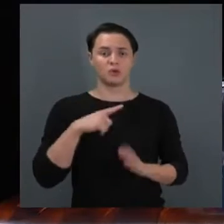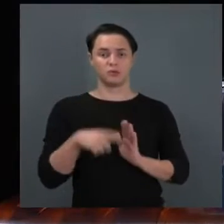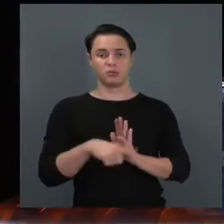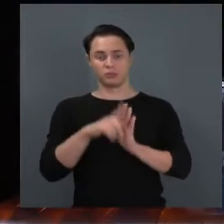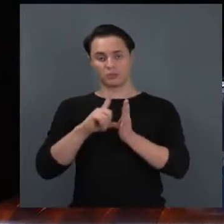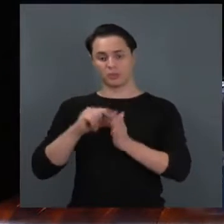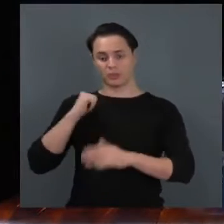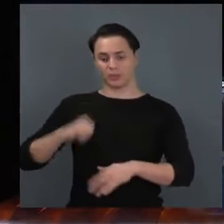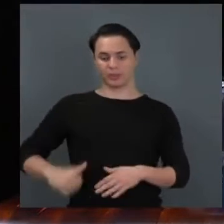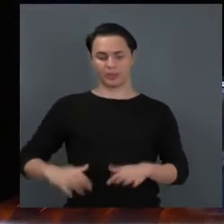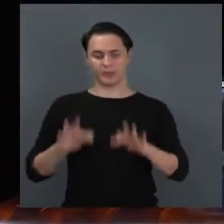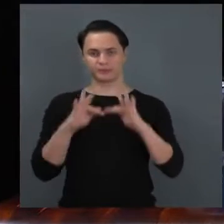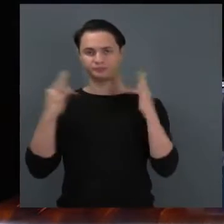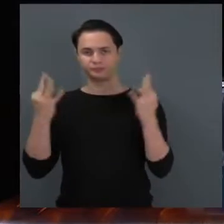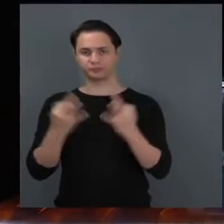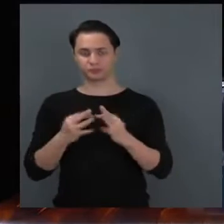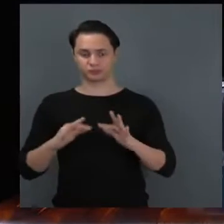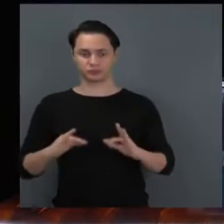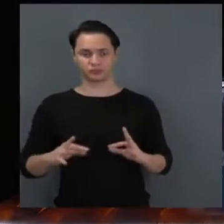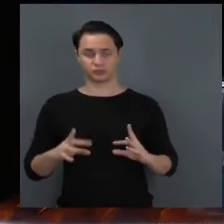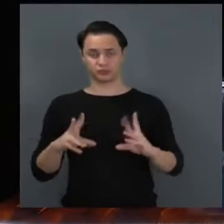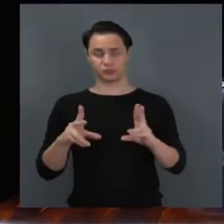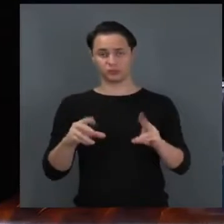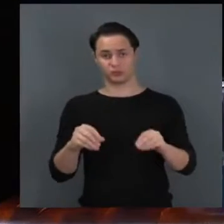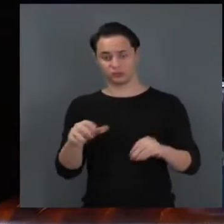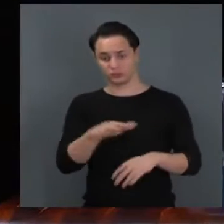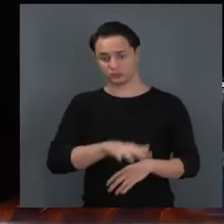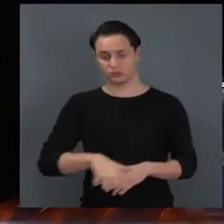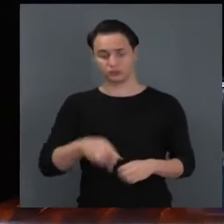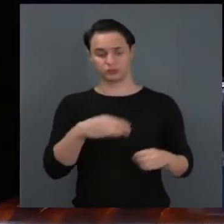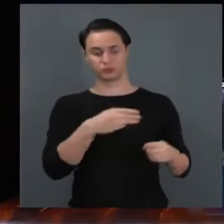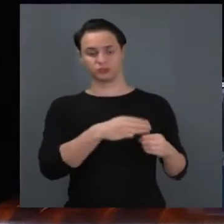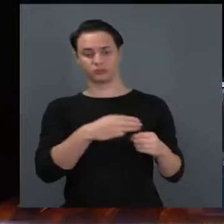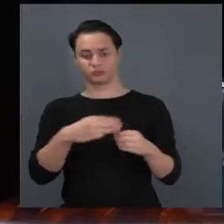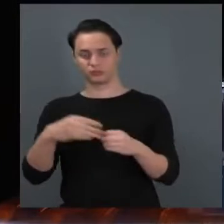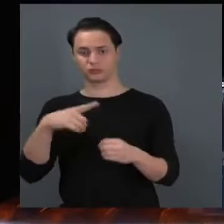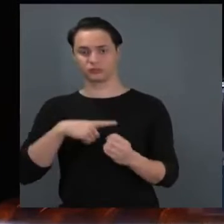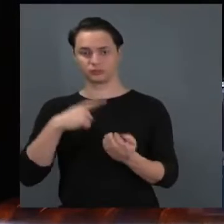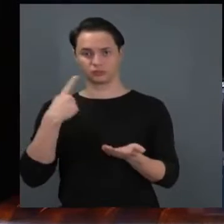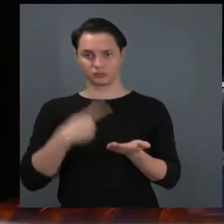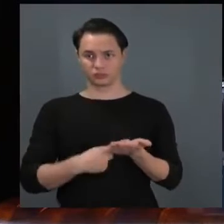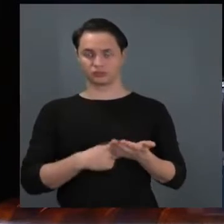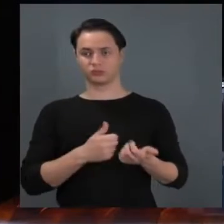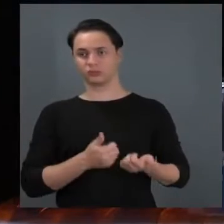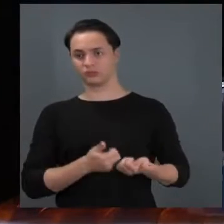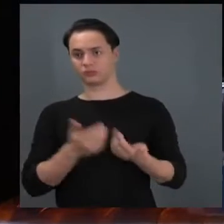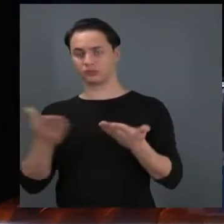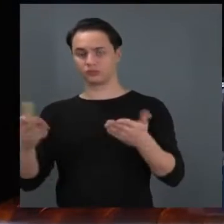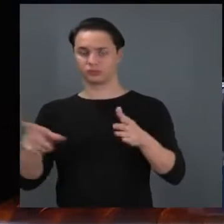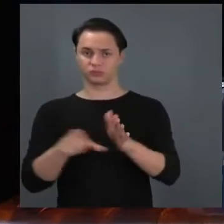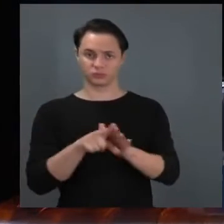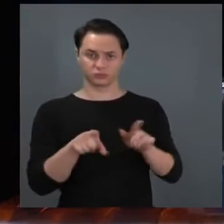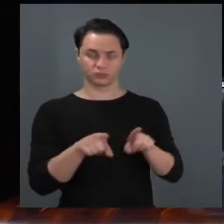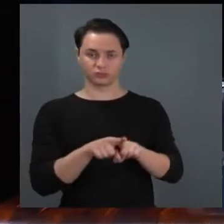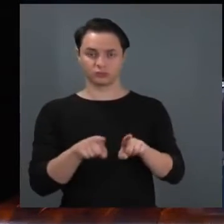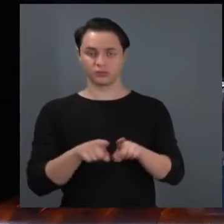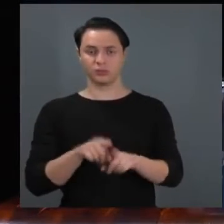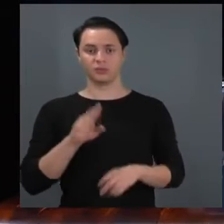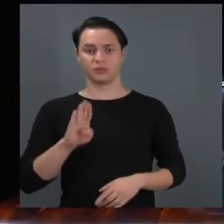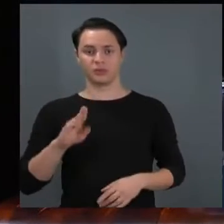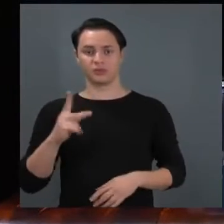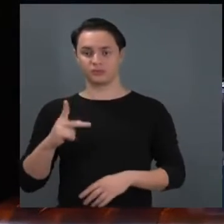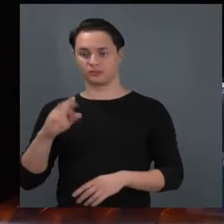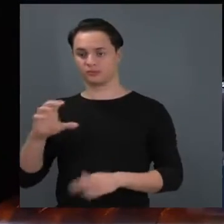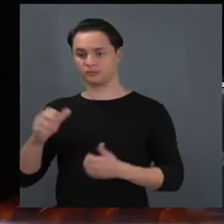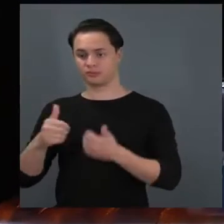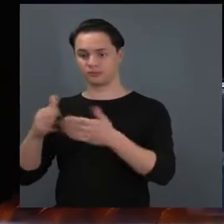Bolsa Família para todos os municípios do Estado. O governo assumiu o compromisso de liberar. Antecipação do PPC para mais